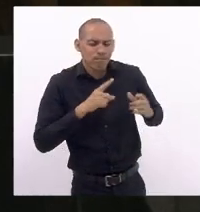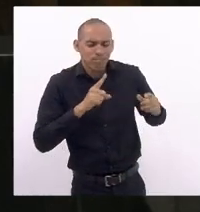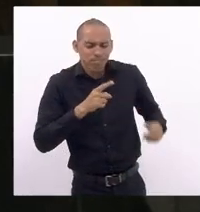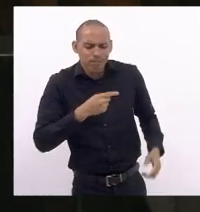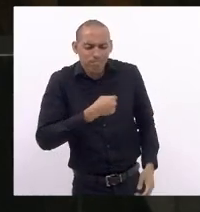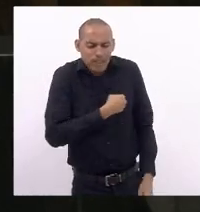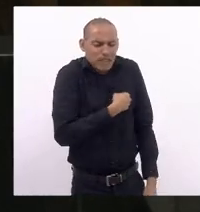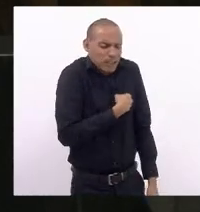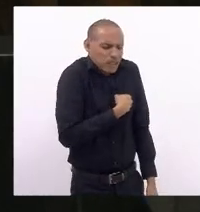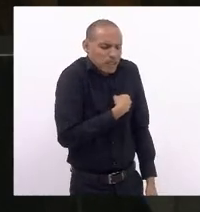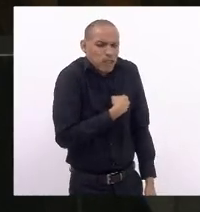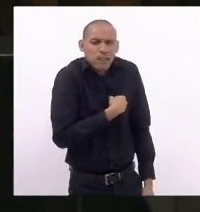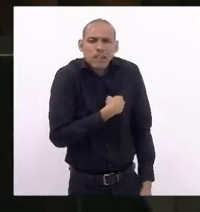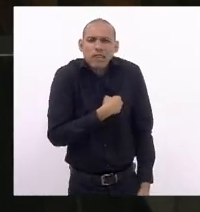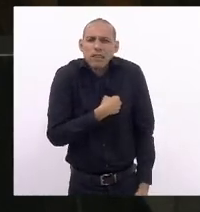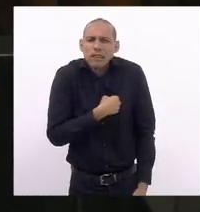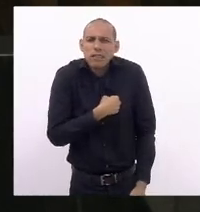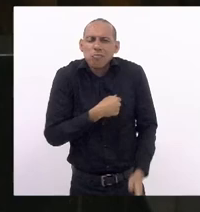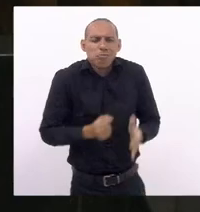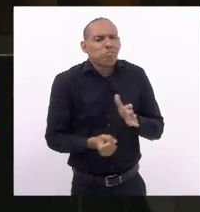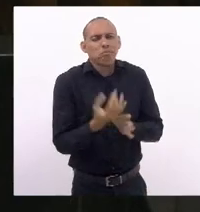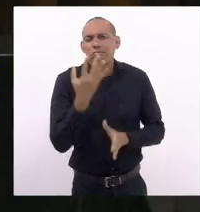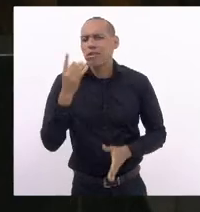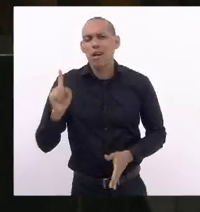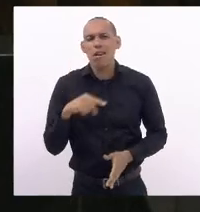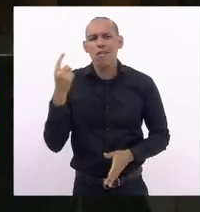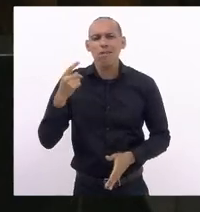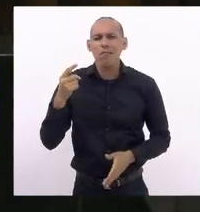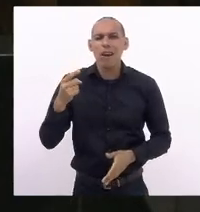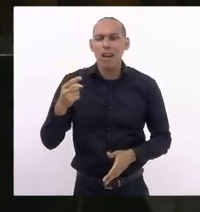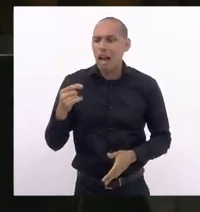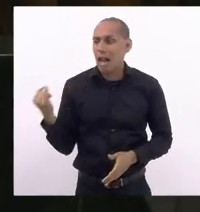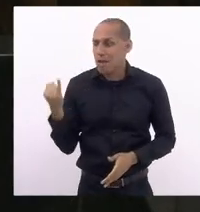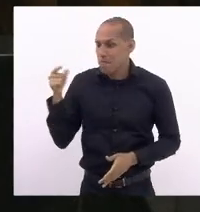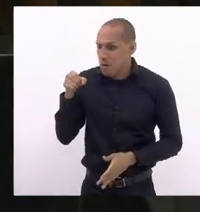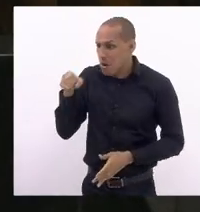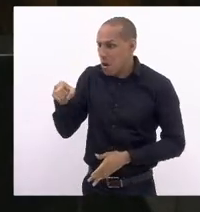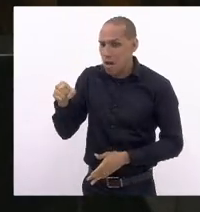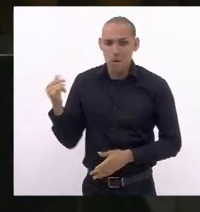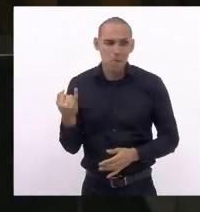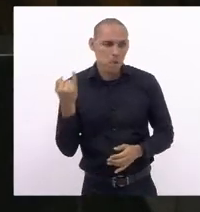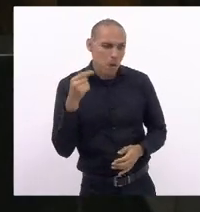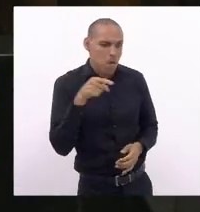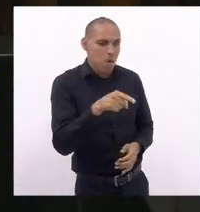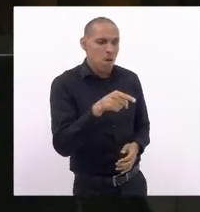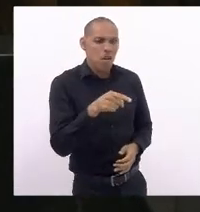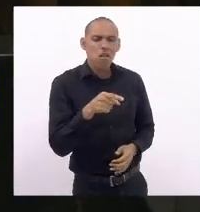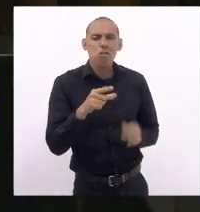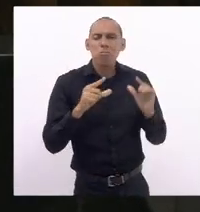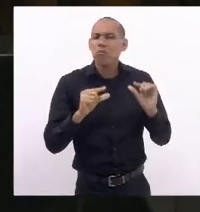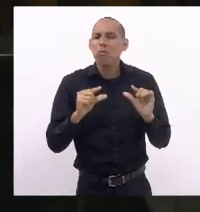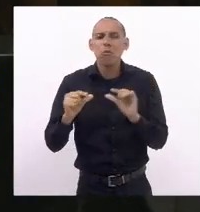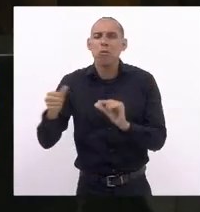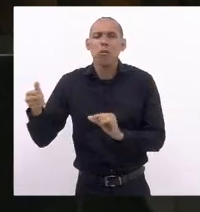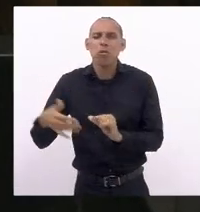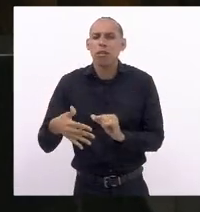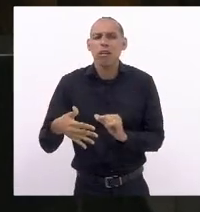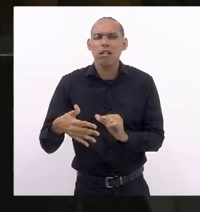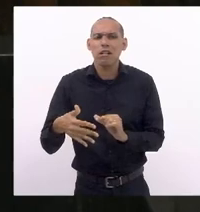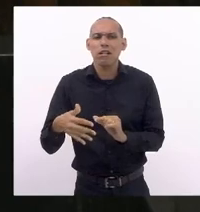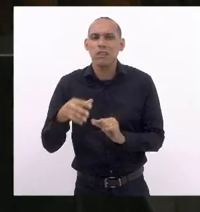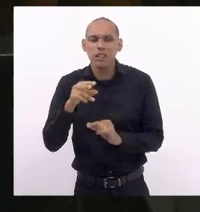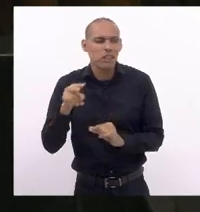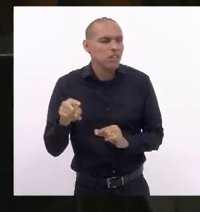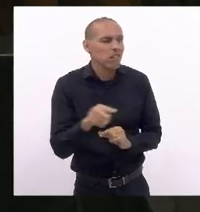Percebo que muitas vezes a gente dá importância a coisas tão vãs, tão inúteis, tão pequenas na vida, e ver